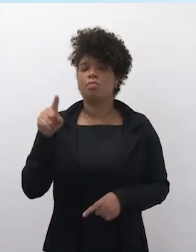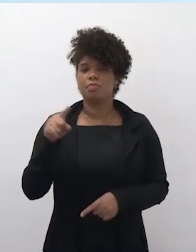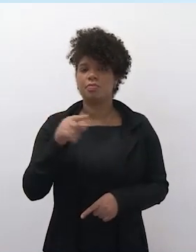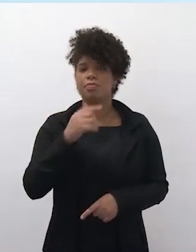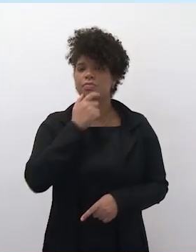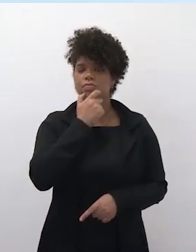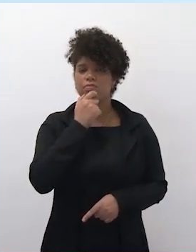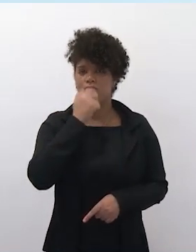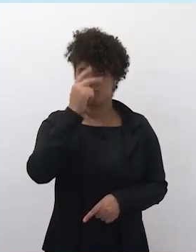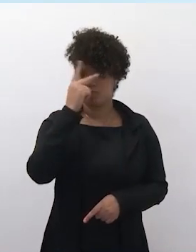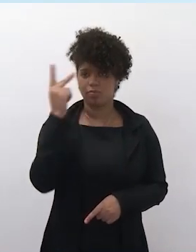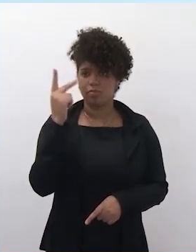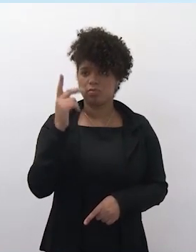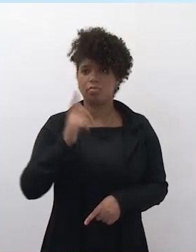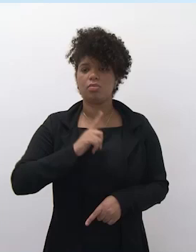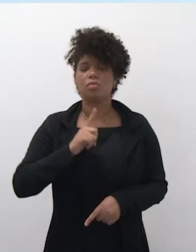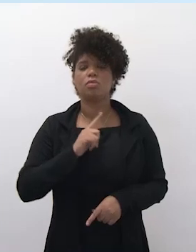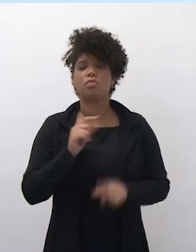pessoas supuseram que